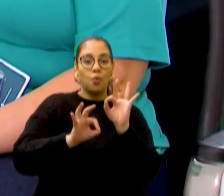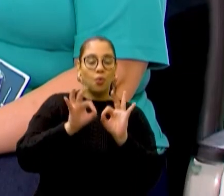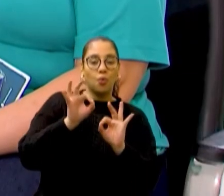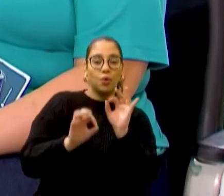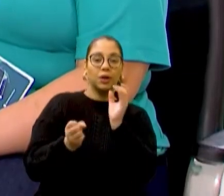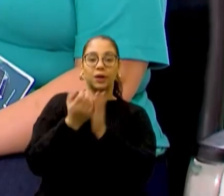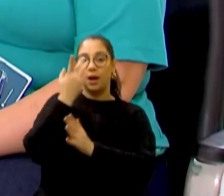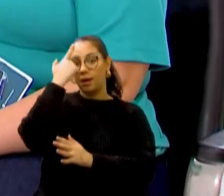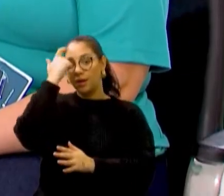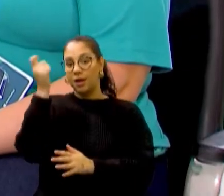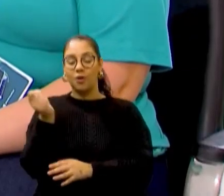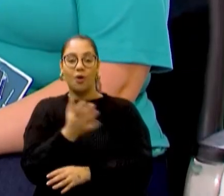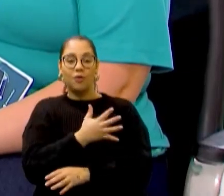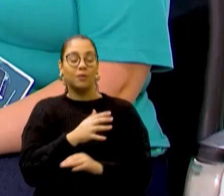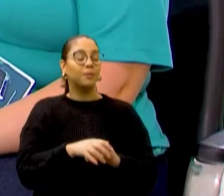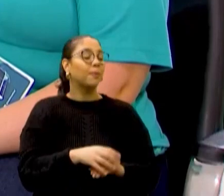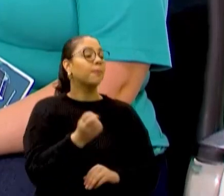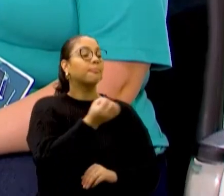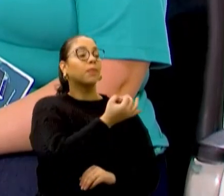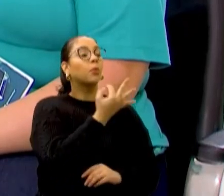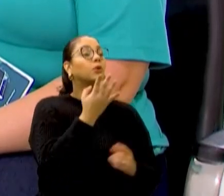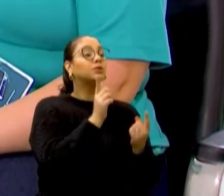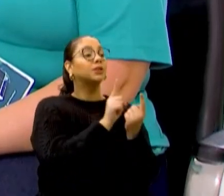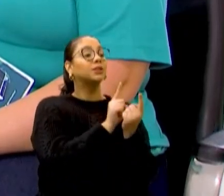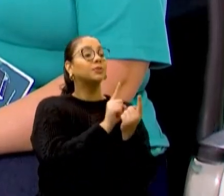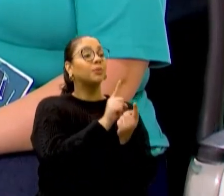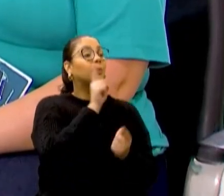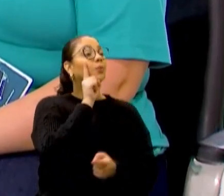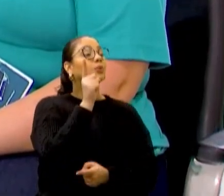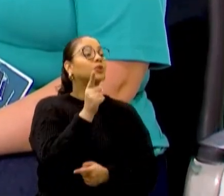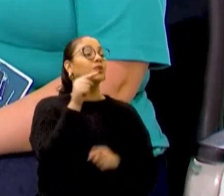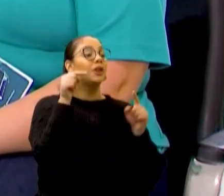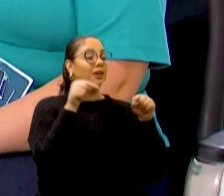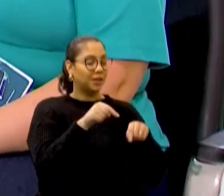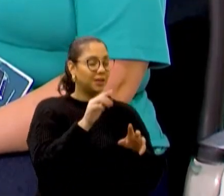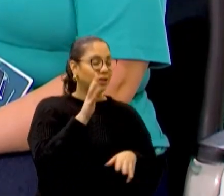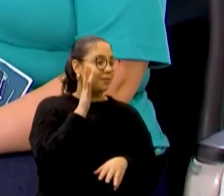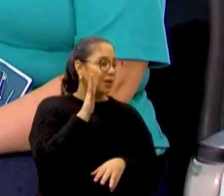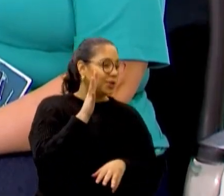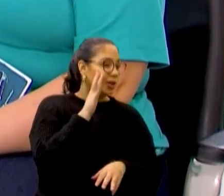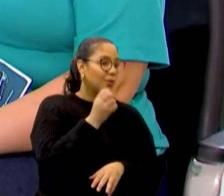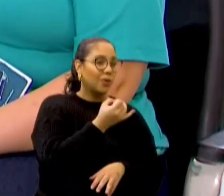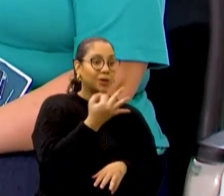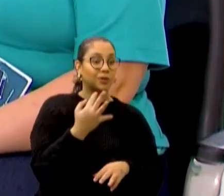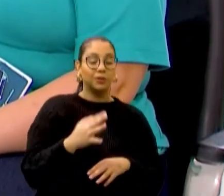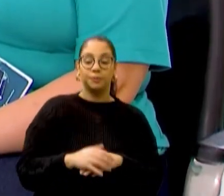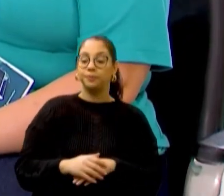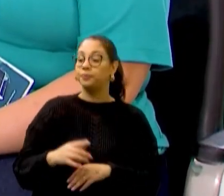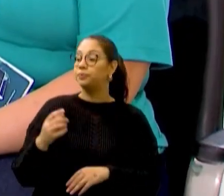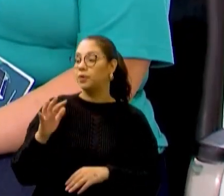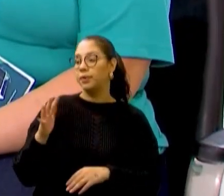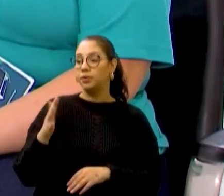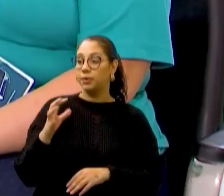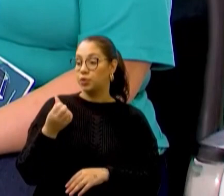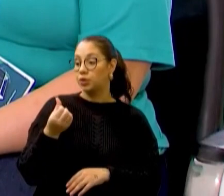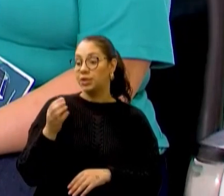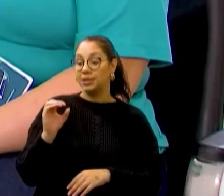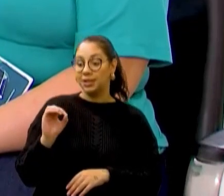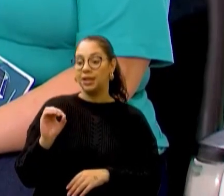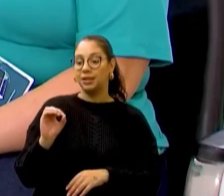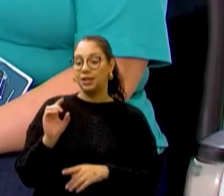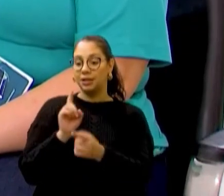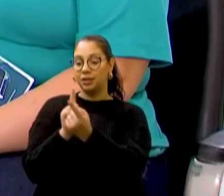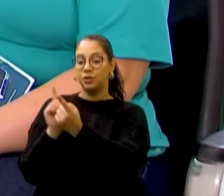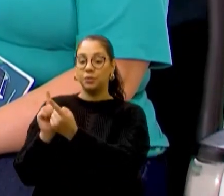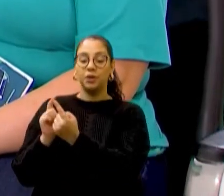fazer algum projeto ou ter alguma ideia nova cerca de quantos atendimentos vocês realizam por dia que você tem noção em